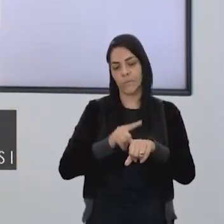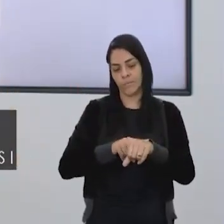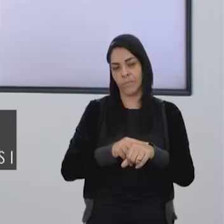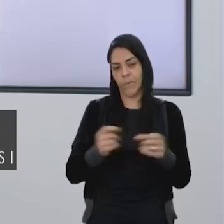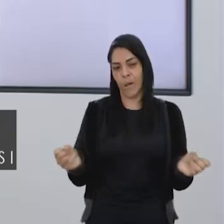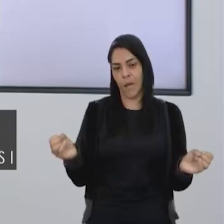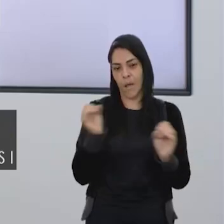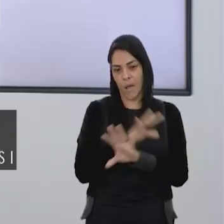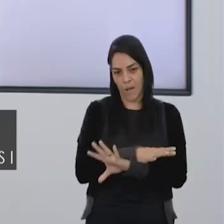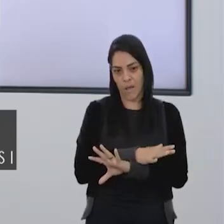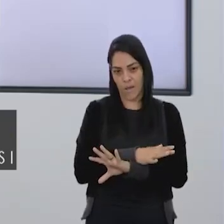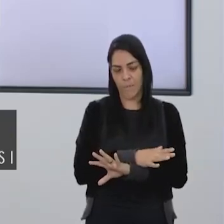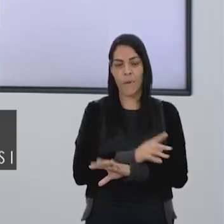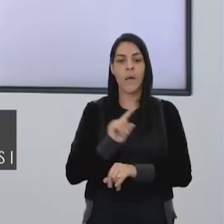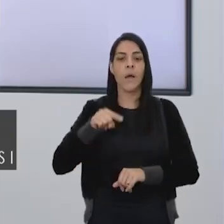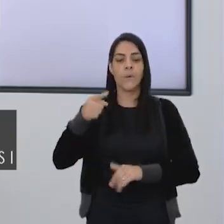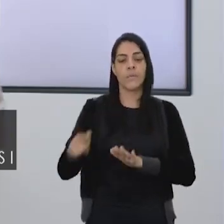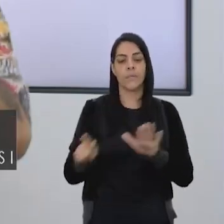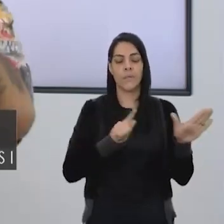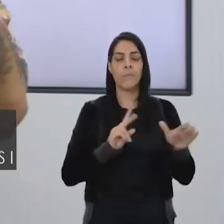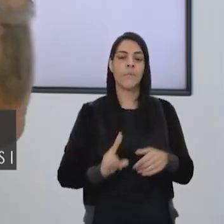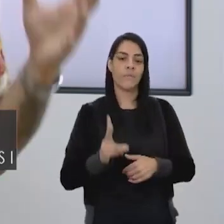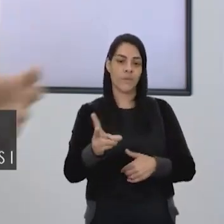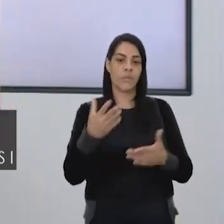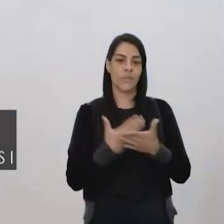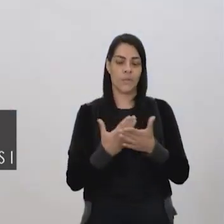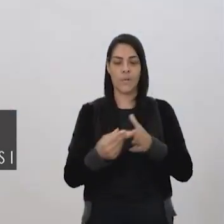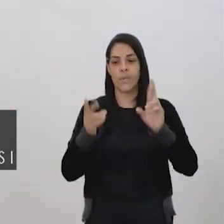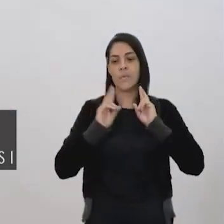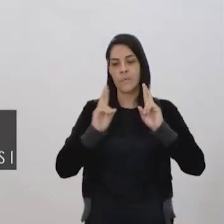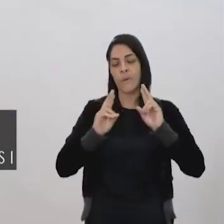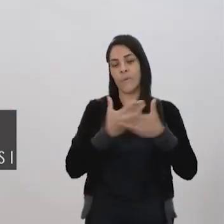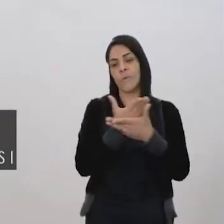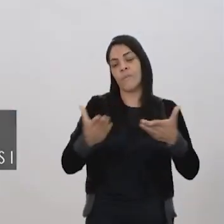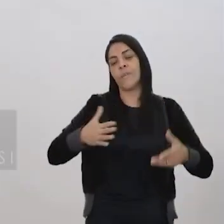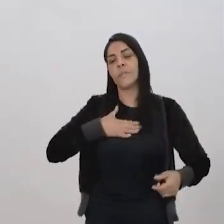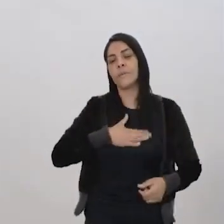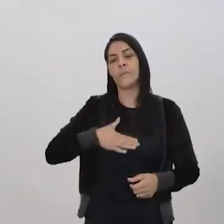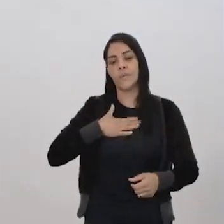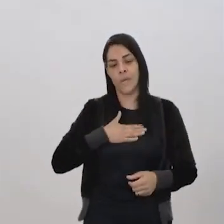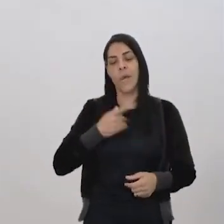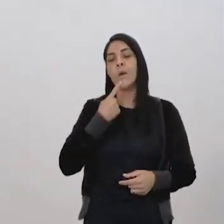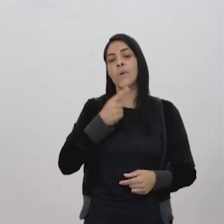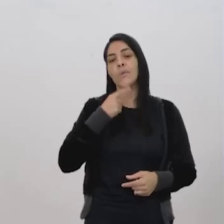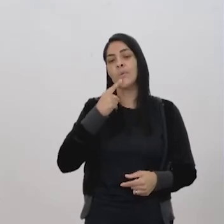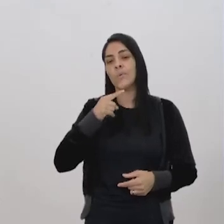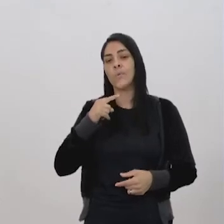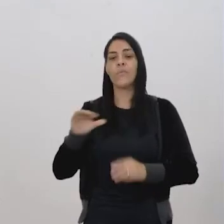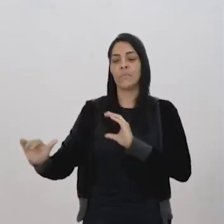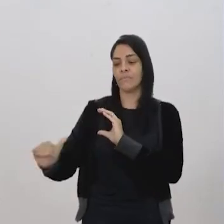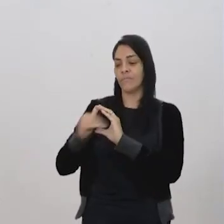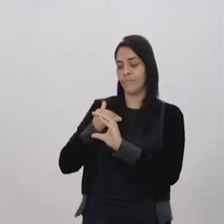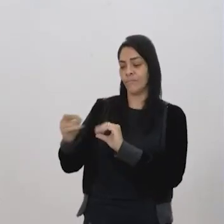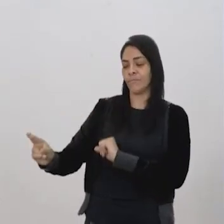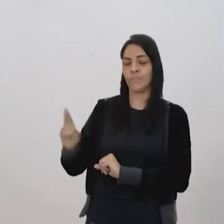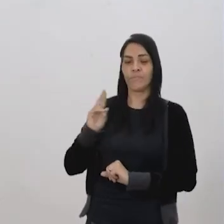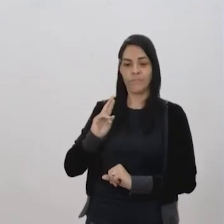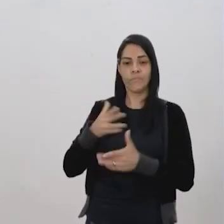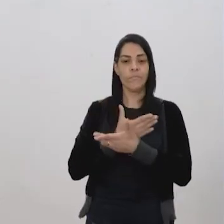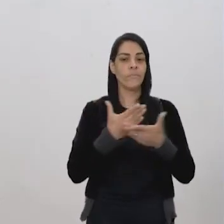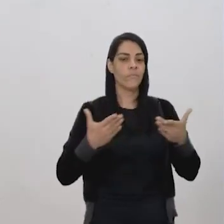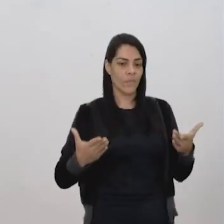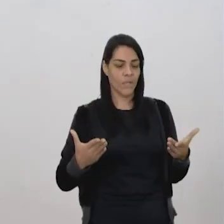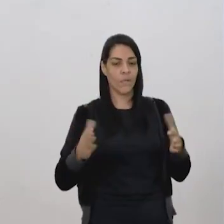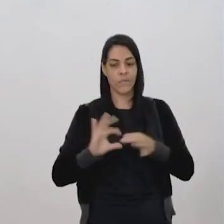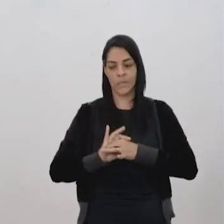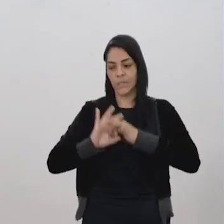vai ter continuidade na semana que vem. Eu espero que vocês tenham gostado. Qualquer dúvida, chama nós e a gente fica